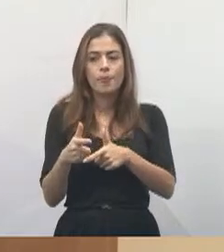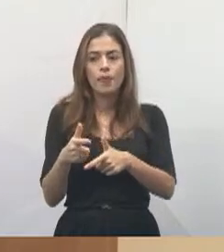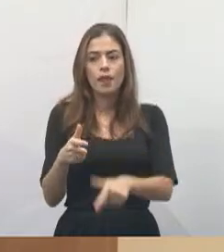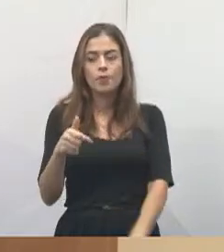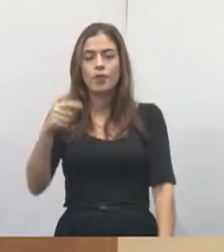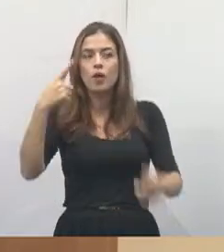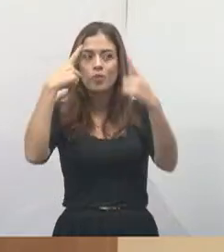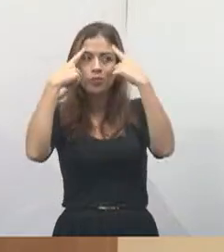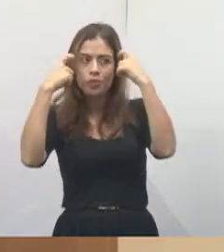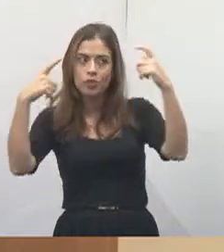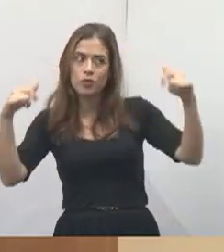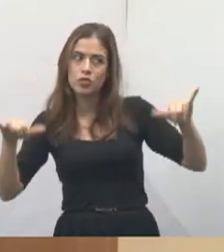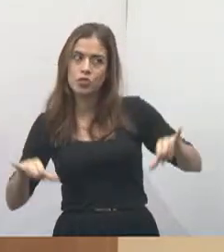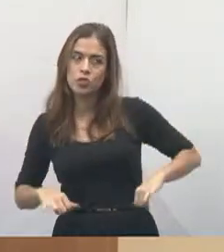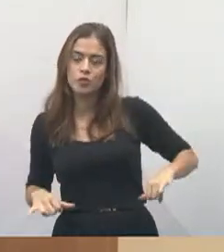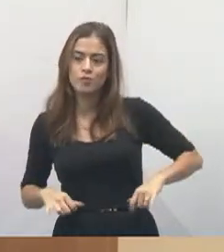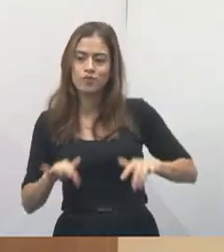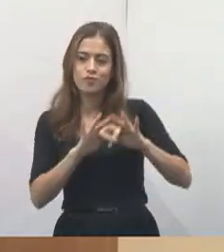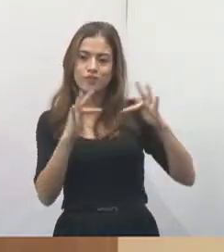doméstica. Então,